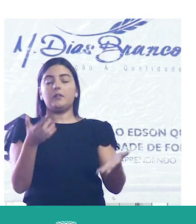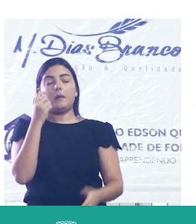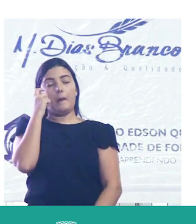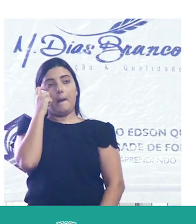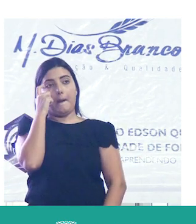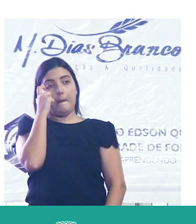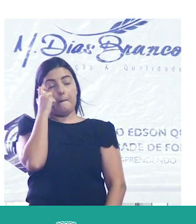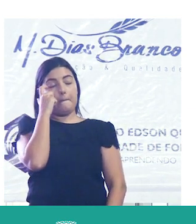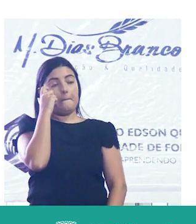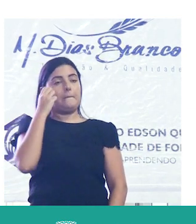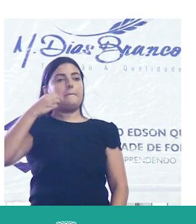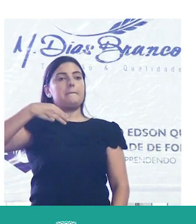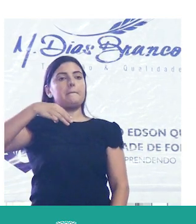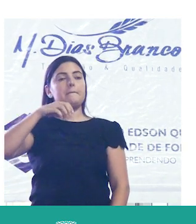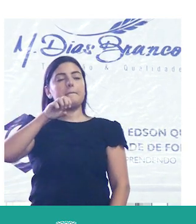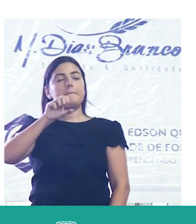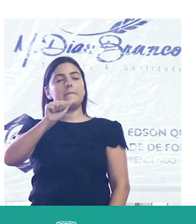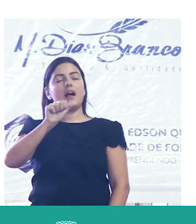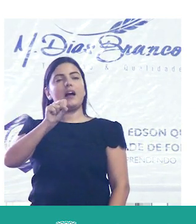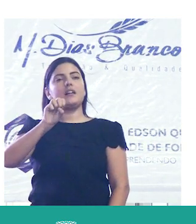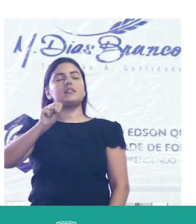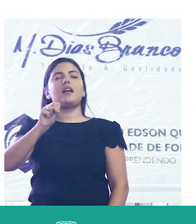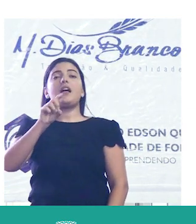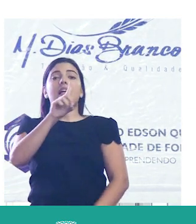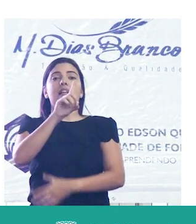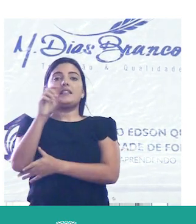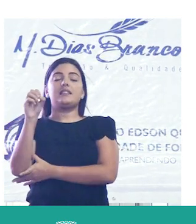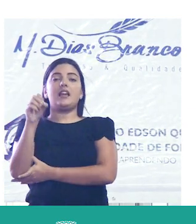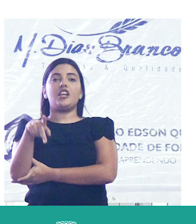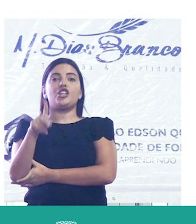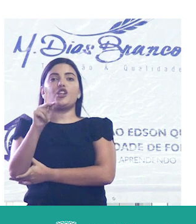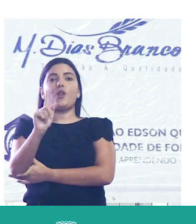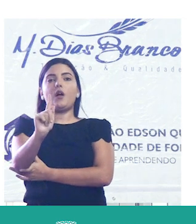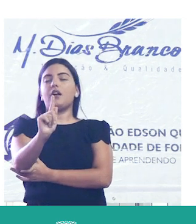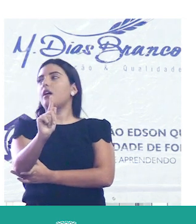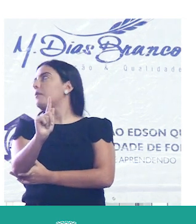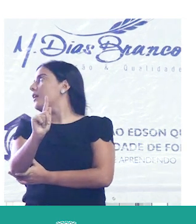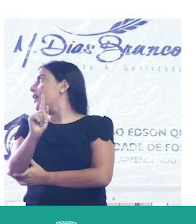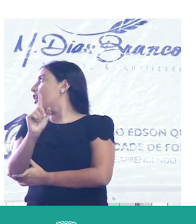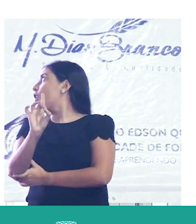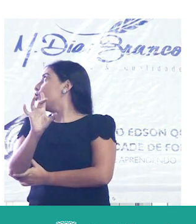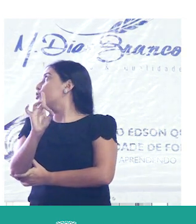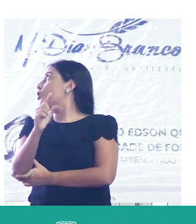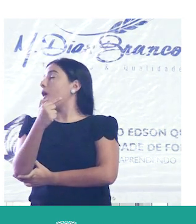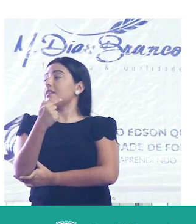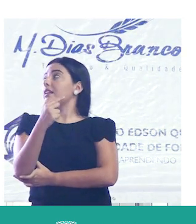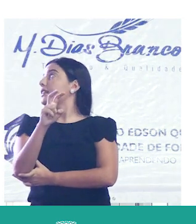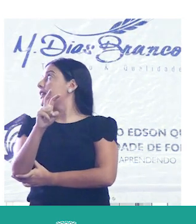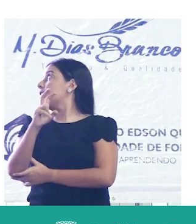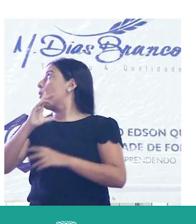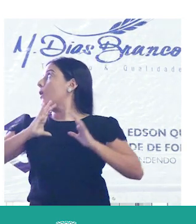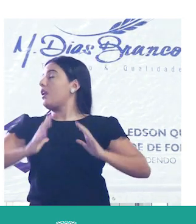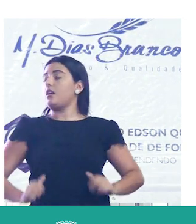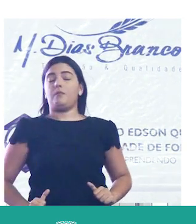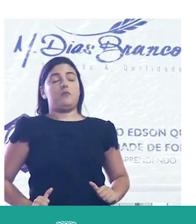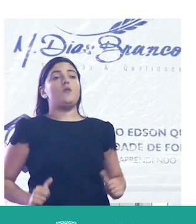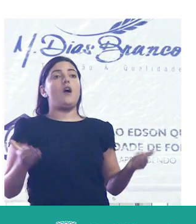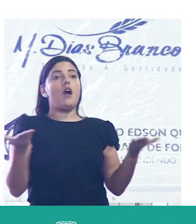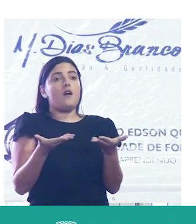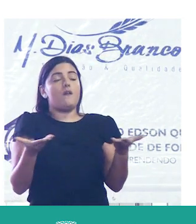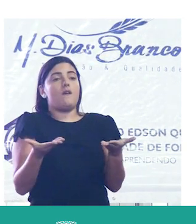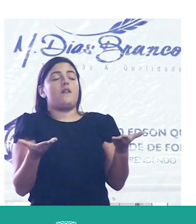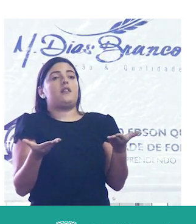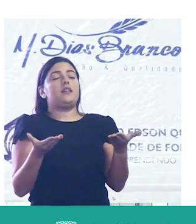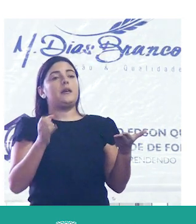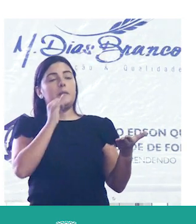ele me deu uma massa de sulfeto de zinco que pesa 100 kg, só que só tem 75% de pureza. Então ao invés de